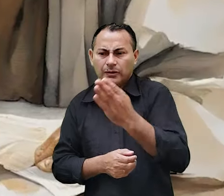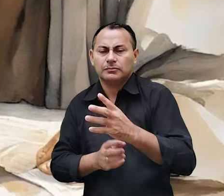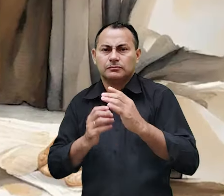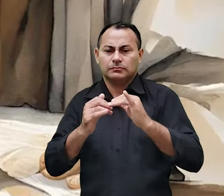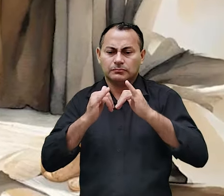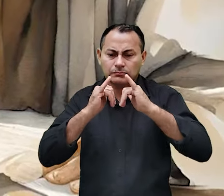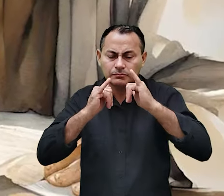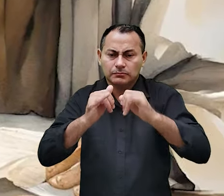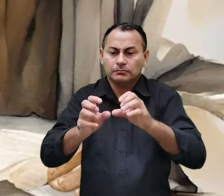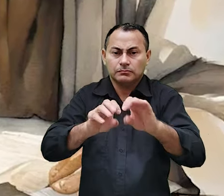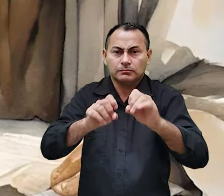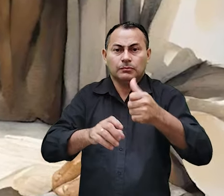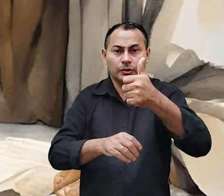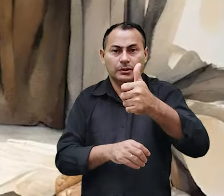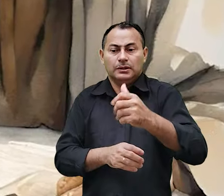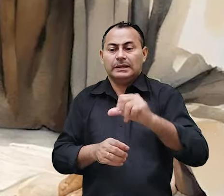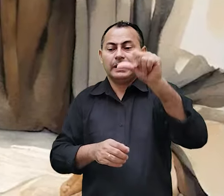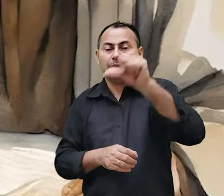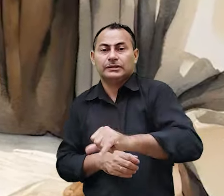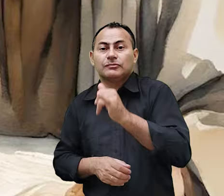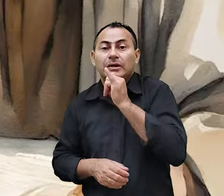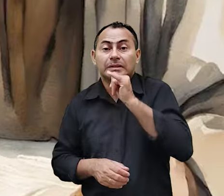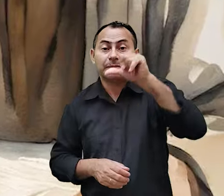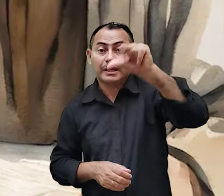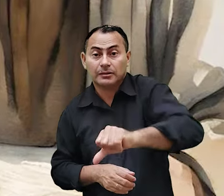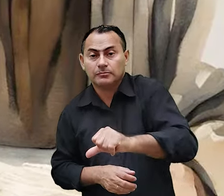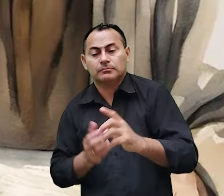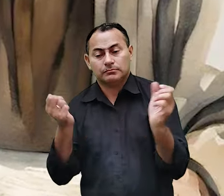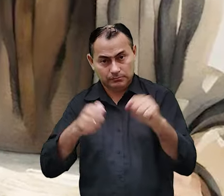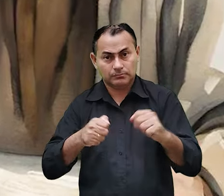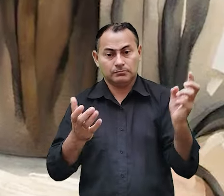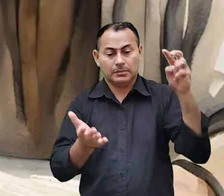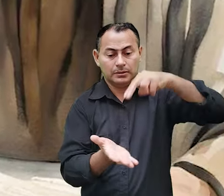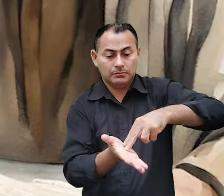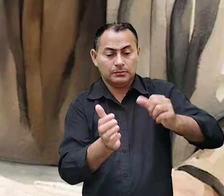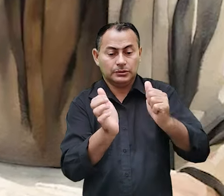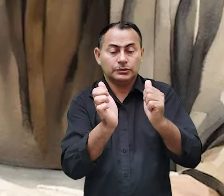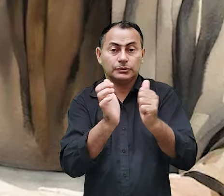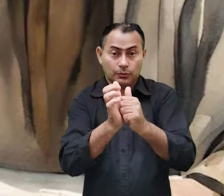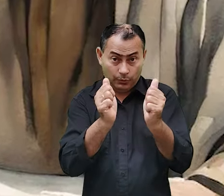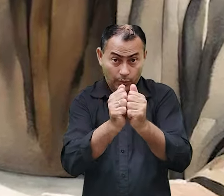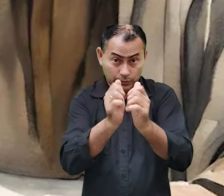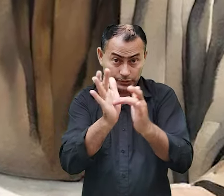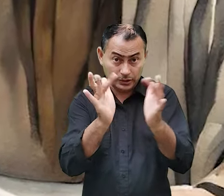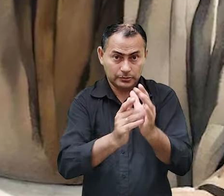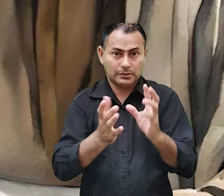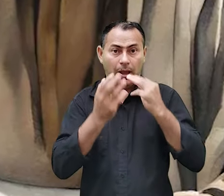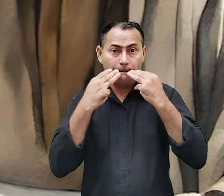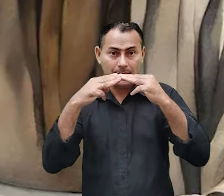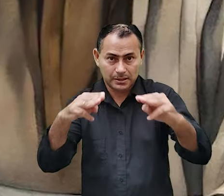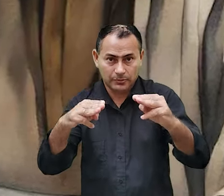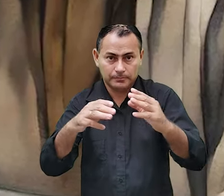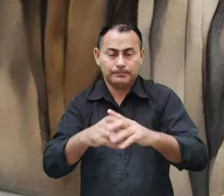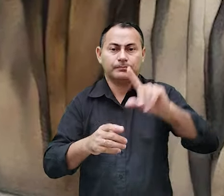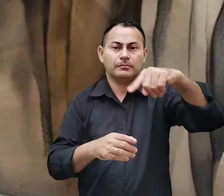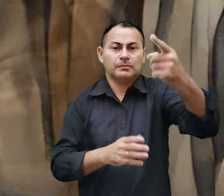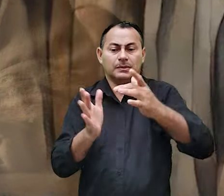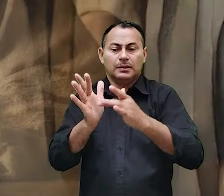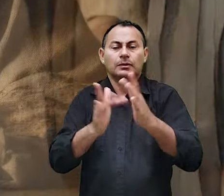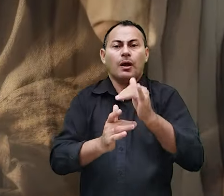astuto nos ensina uma lição positiva com um exemplo negativo. É possível participar com Jesus da implantação da sua